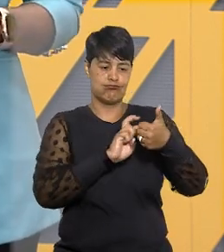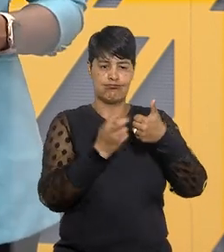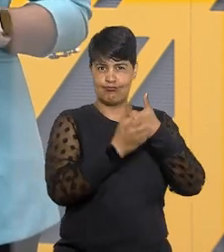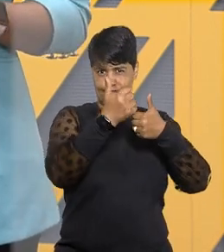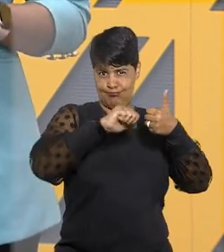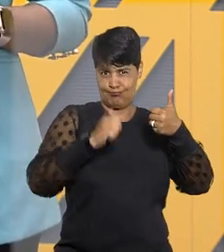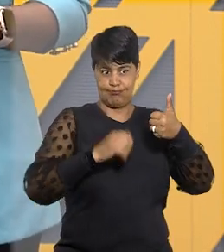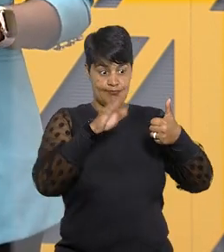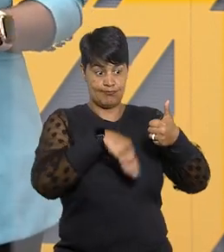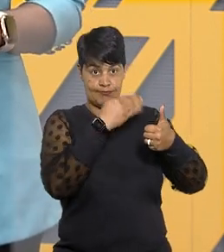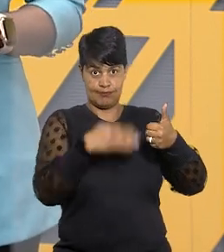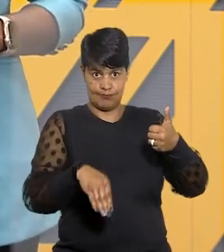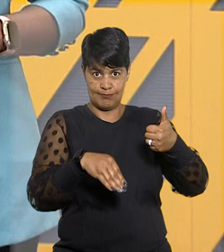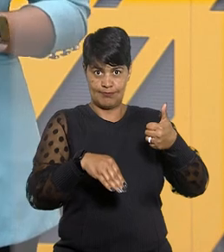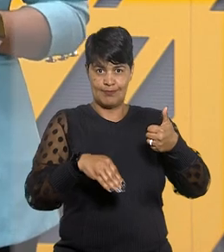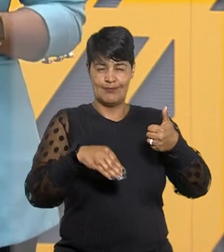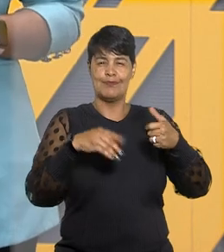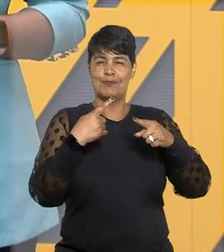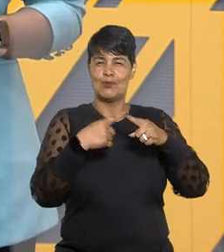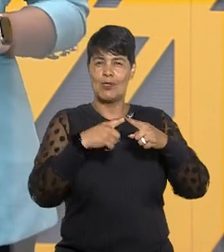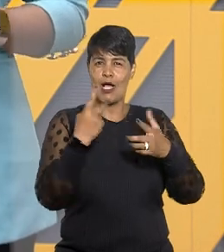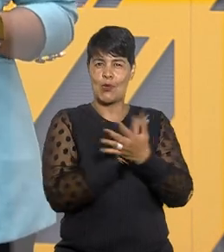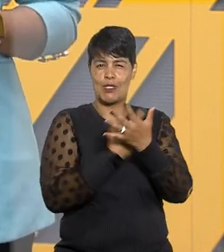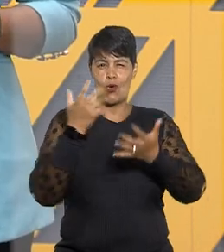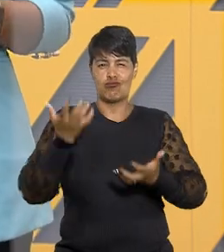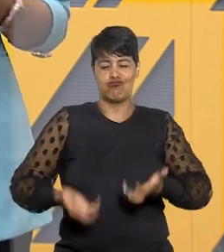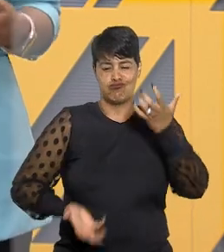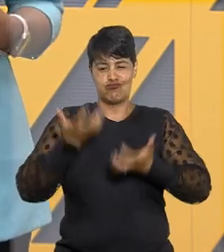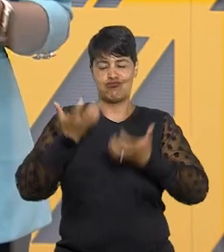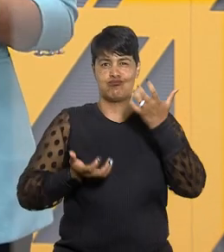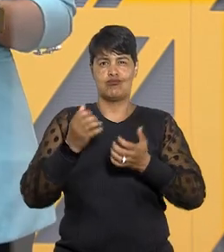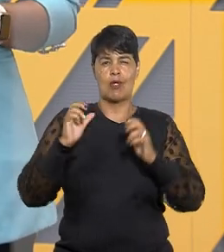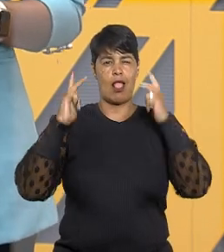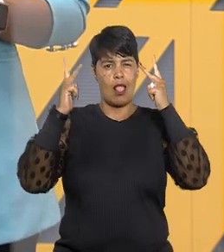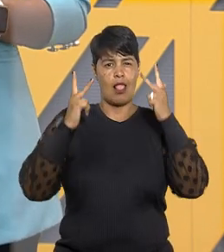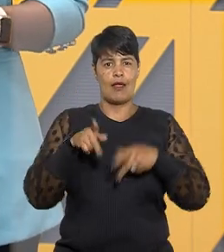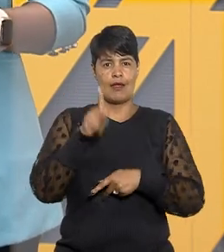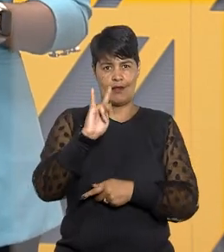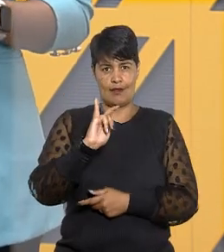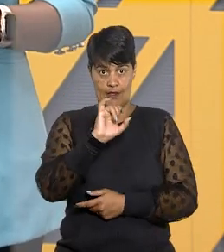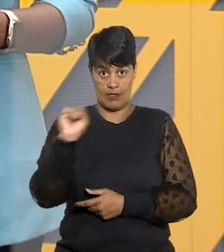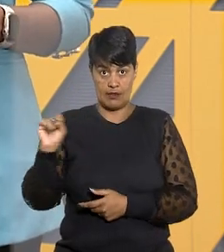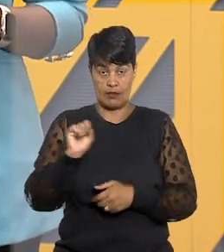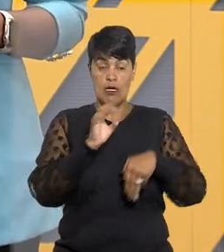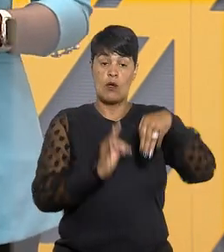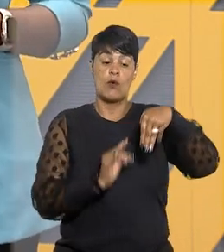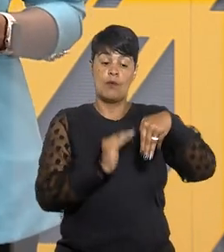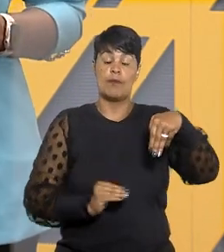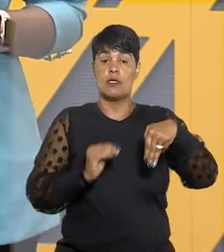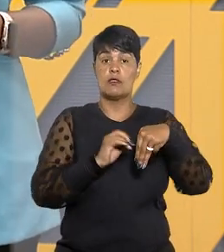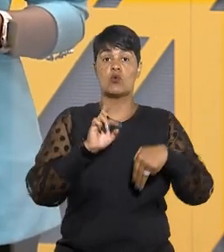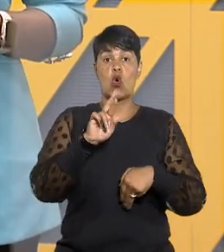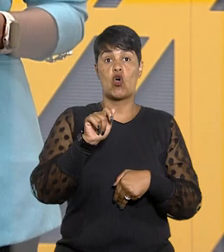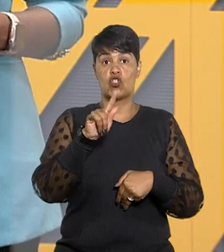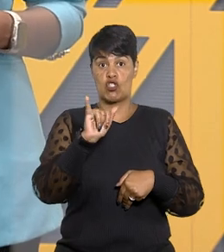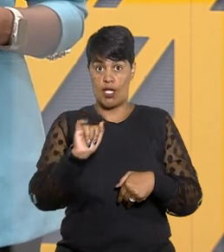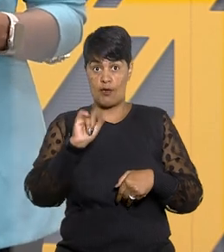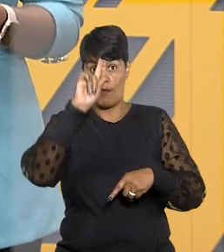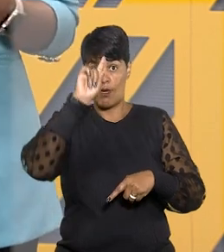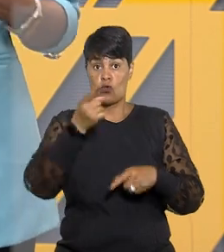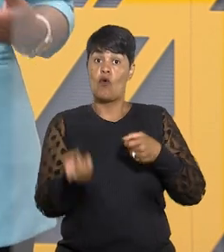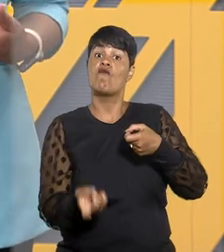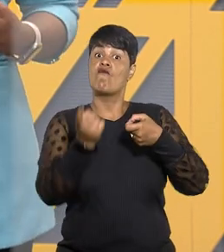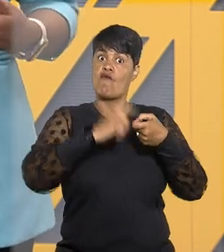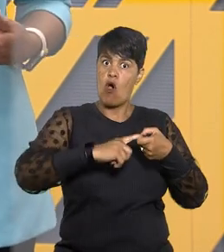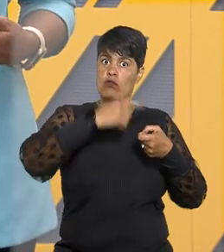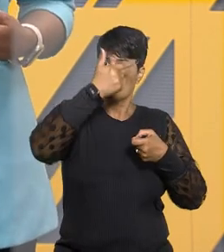condenou os acusados pelo incêndio da boate Kiss o relator Ministro Rogério skate Cruz votou para restabelecer